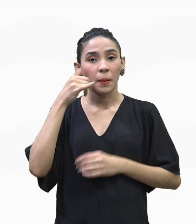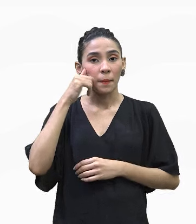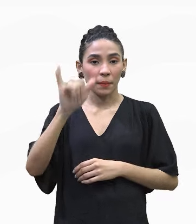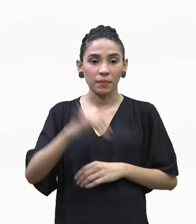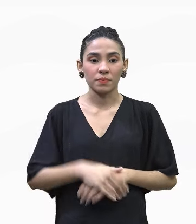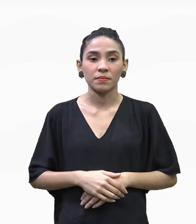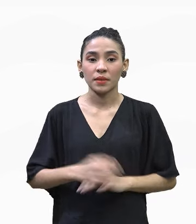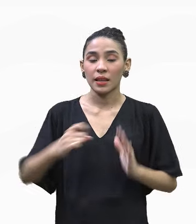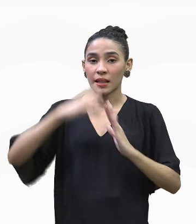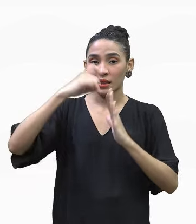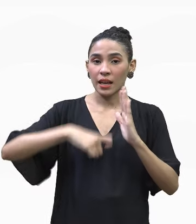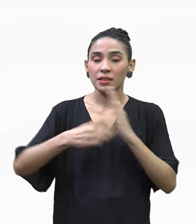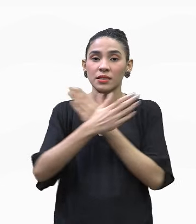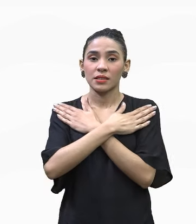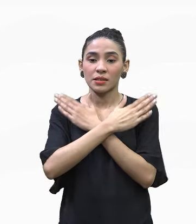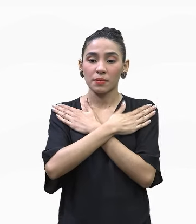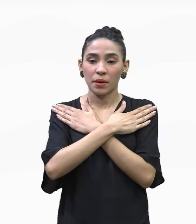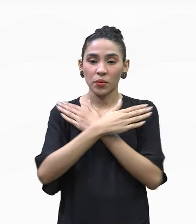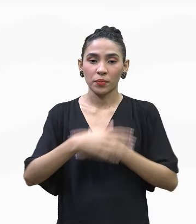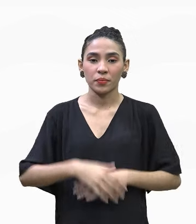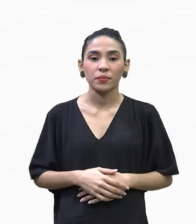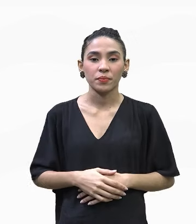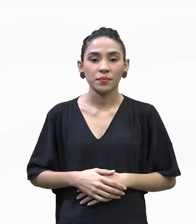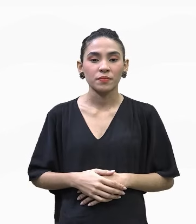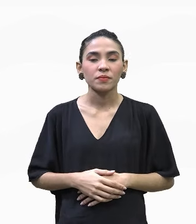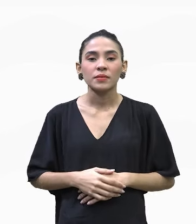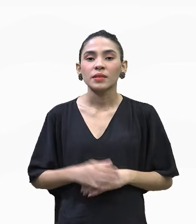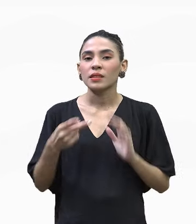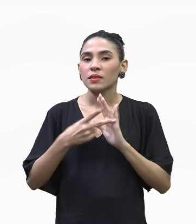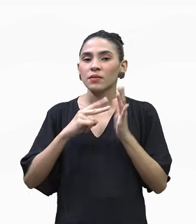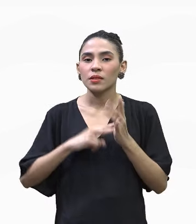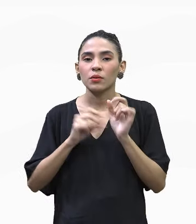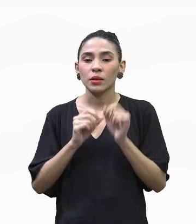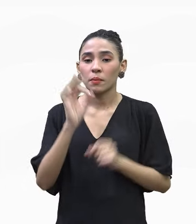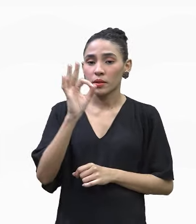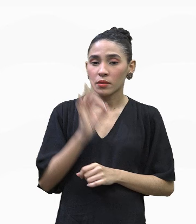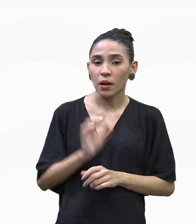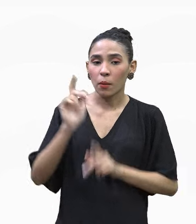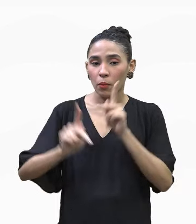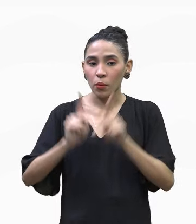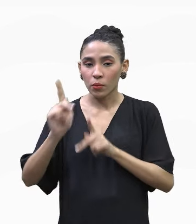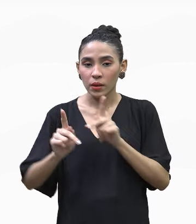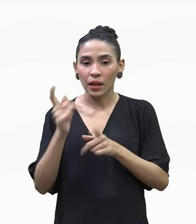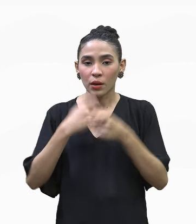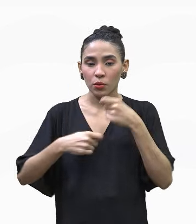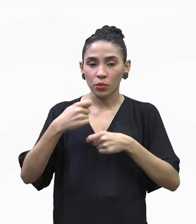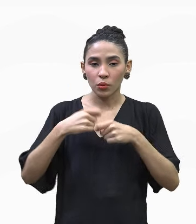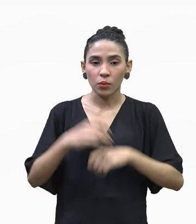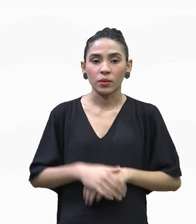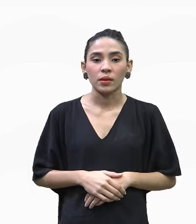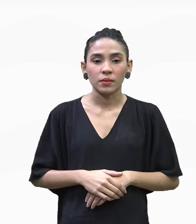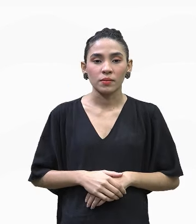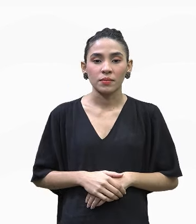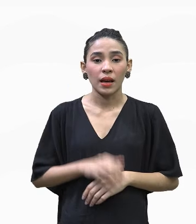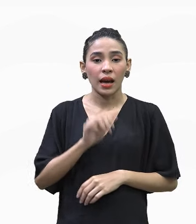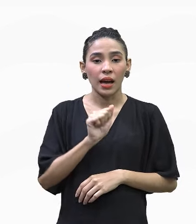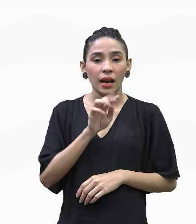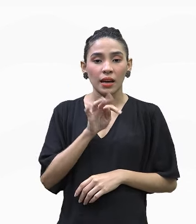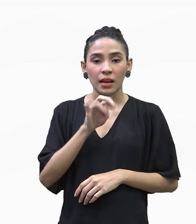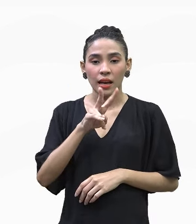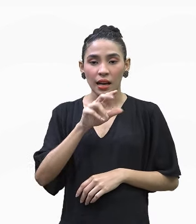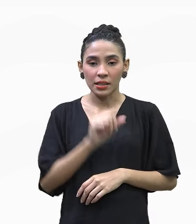a primeira taxa é a taxa de desemprego que nada mais é do que o percentual da população economicamente ativa que